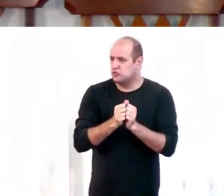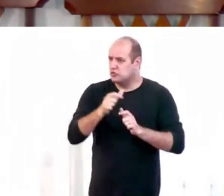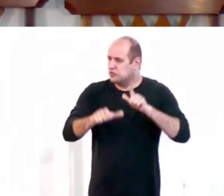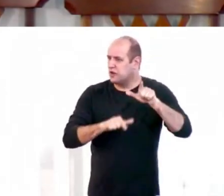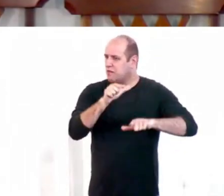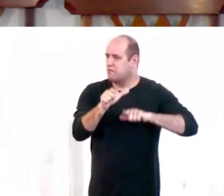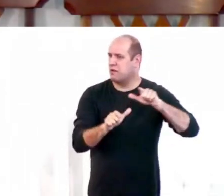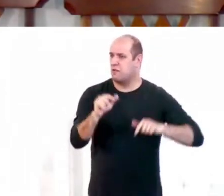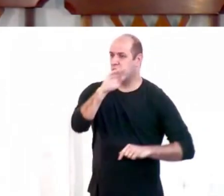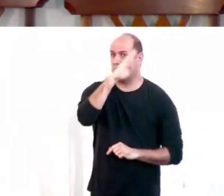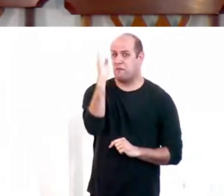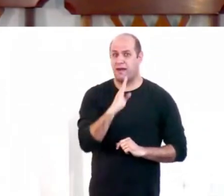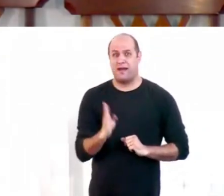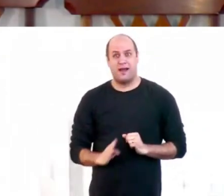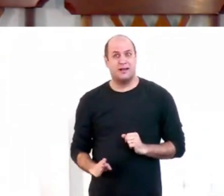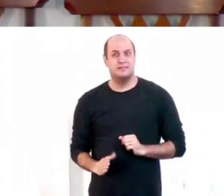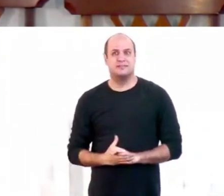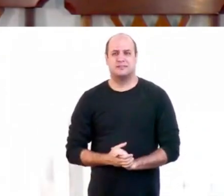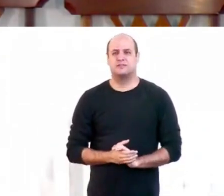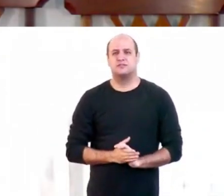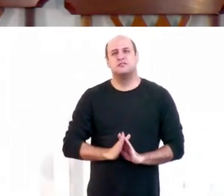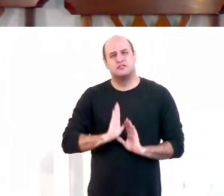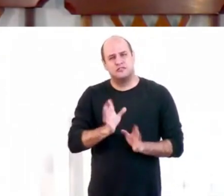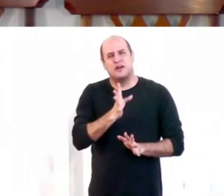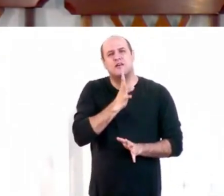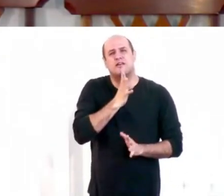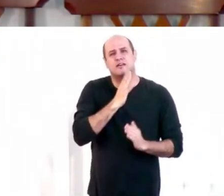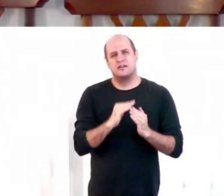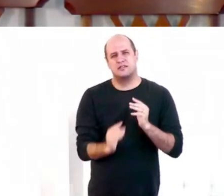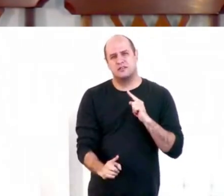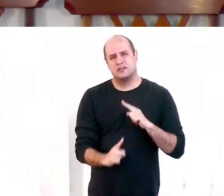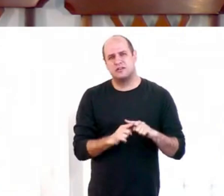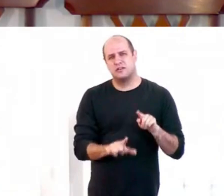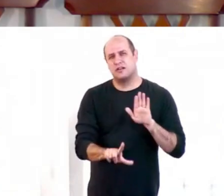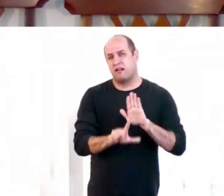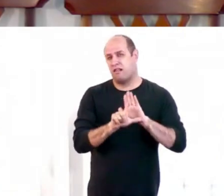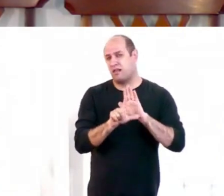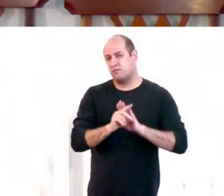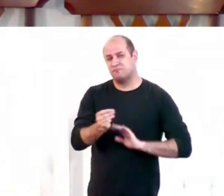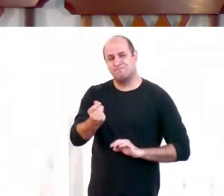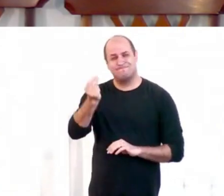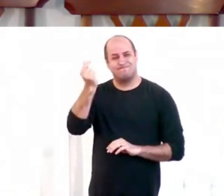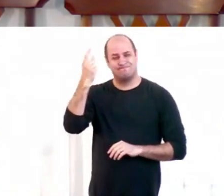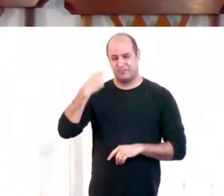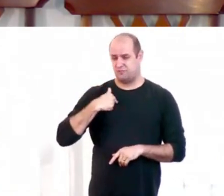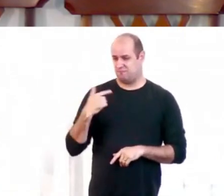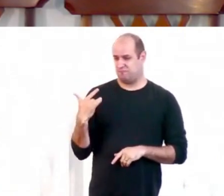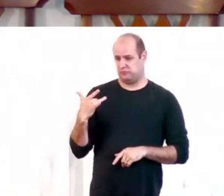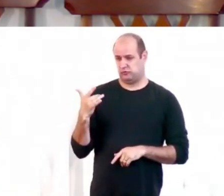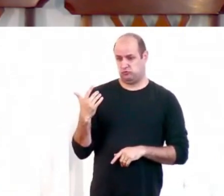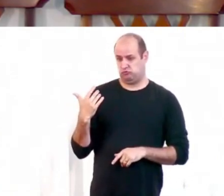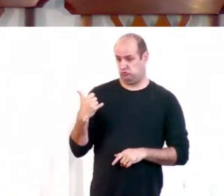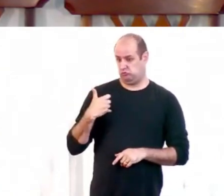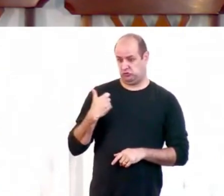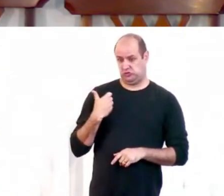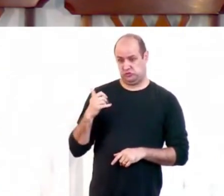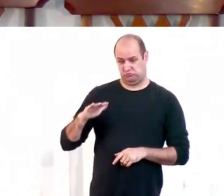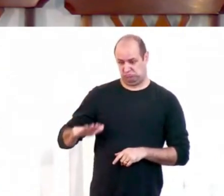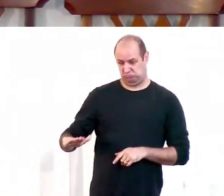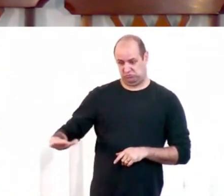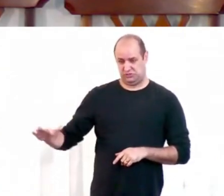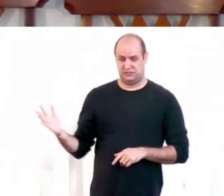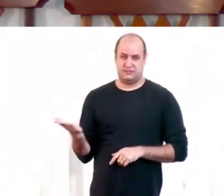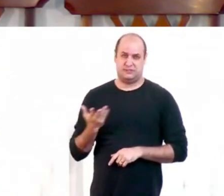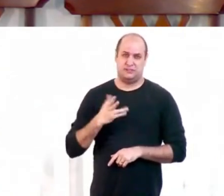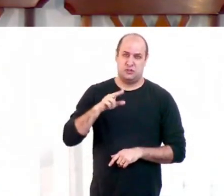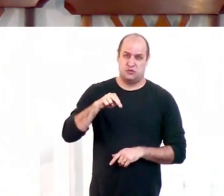Brasil. Então, já ouço falar da Igreja da Lapa desde quando eu sou pequeno, lá no